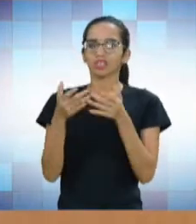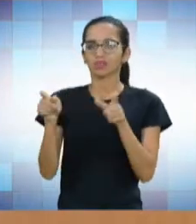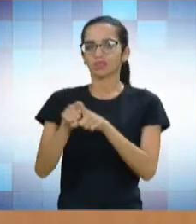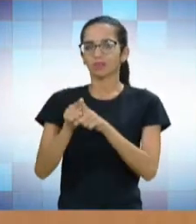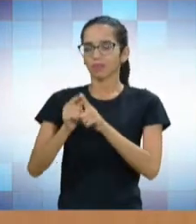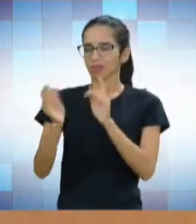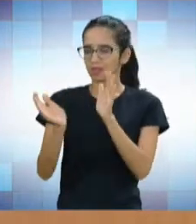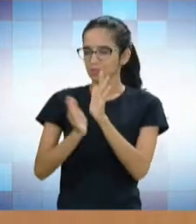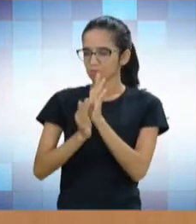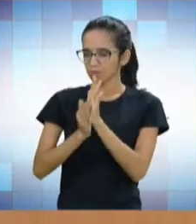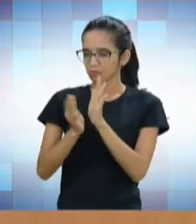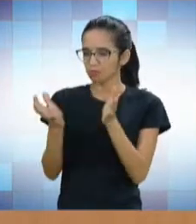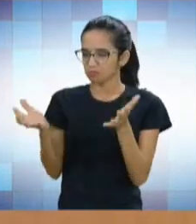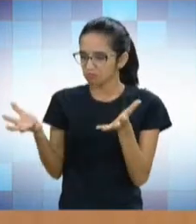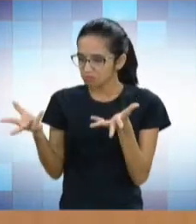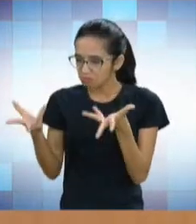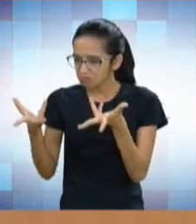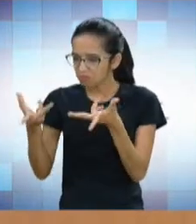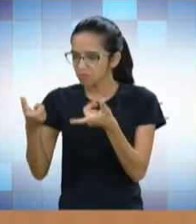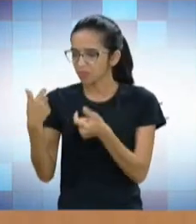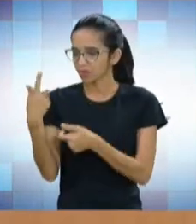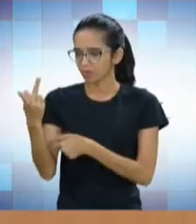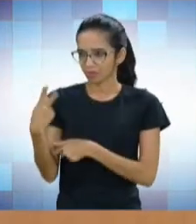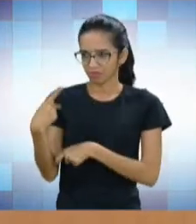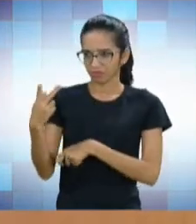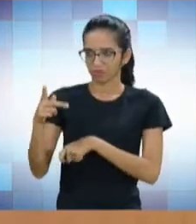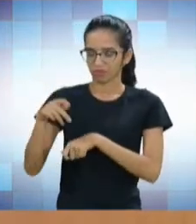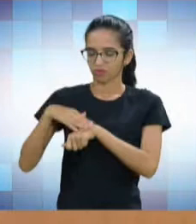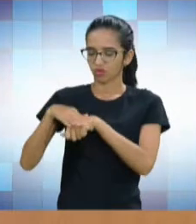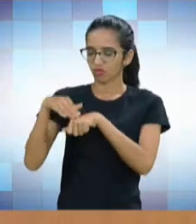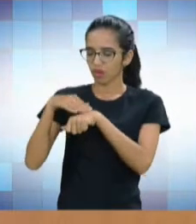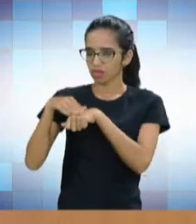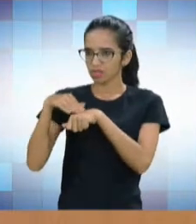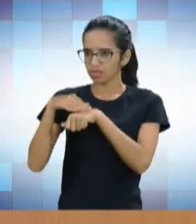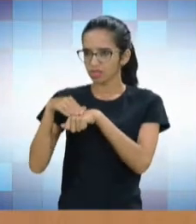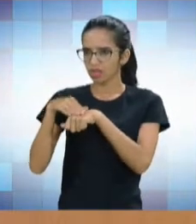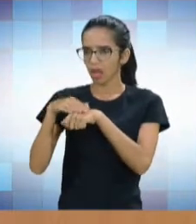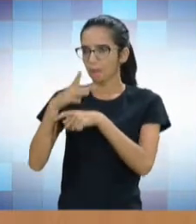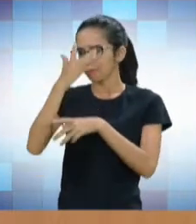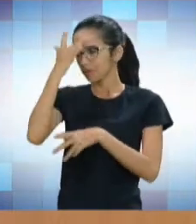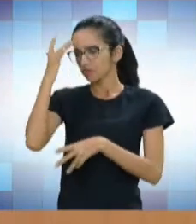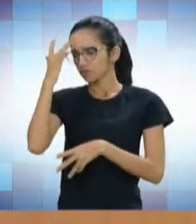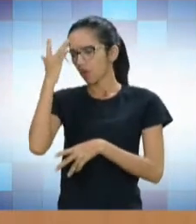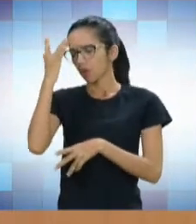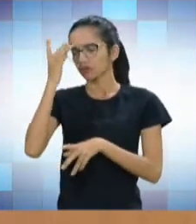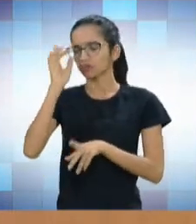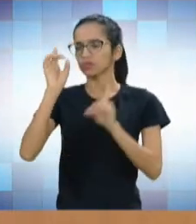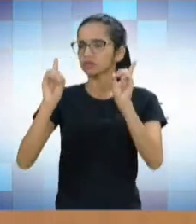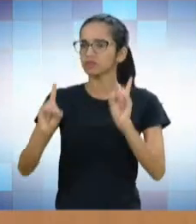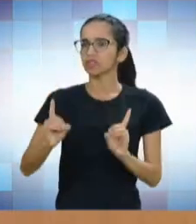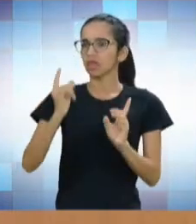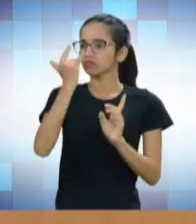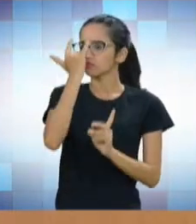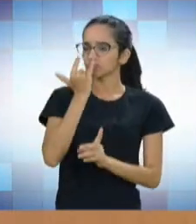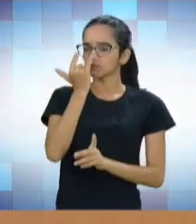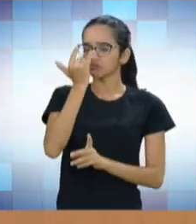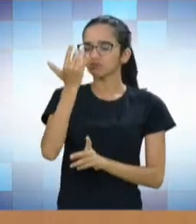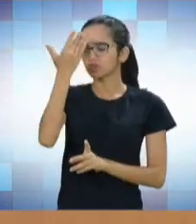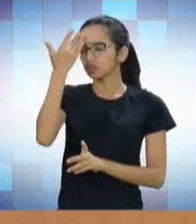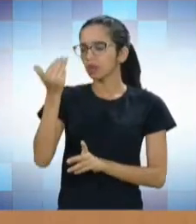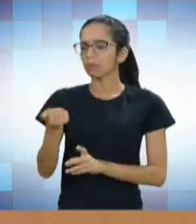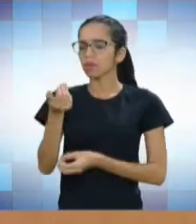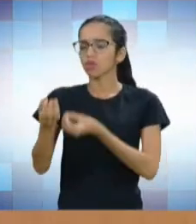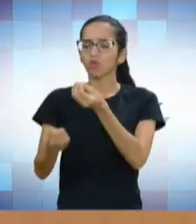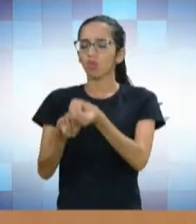é que esse projeto é aperfeiçoado nessa batalha depois vamos conversar com o seu ou pessoas com deficiência visual assim dá pra